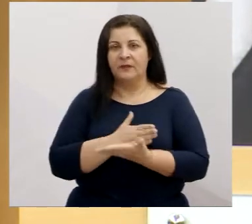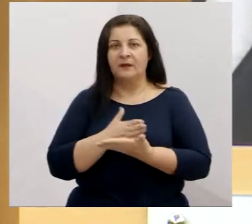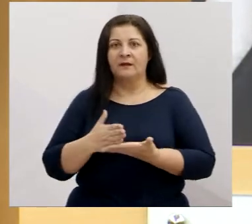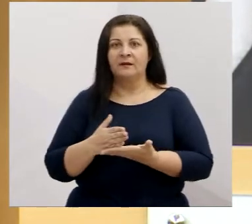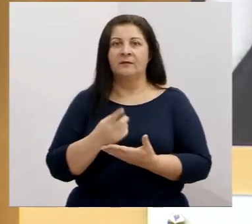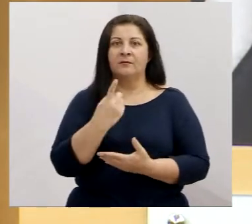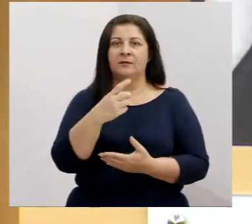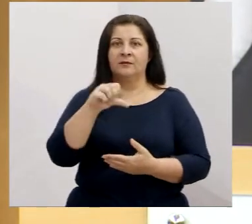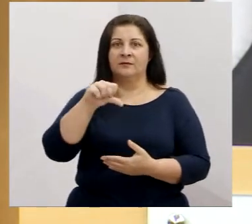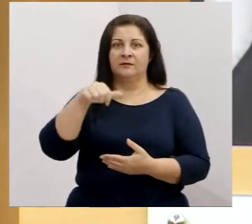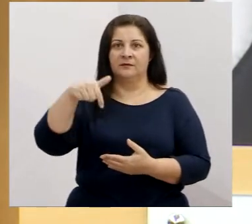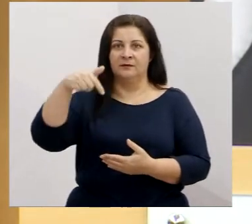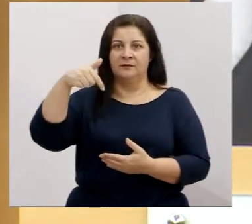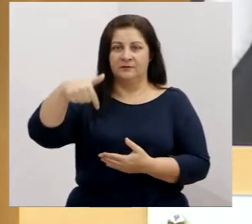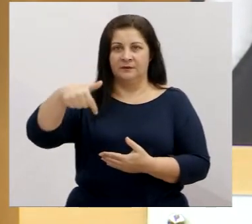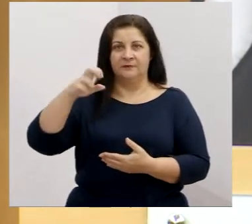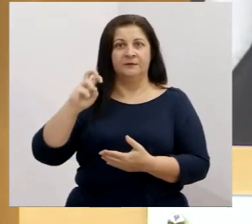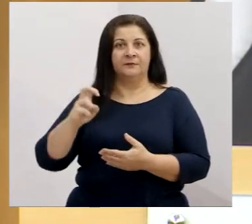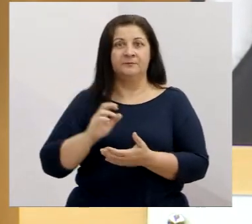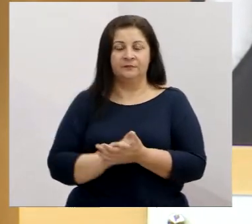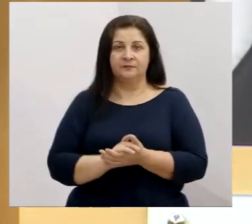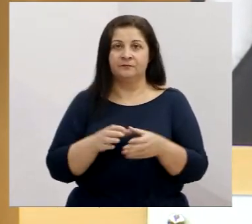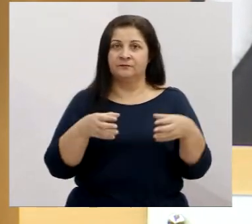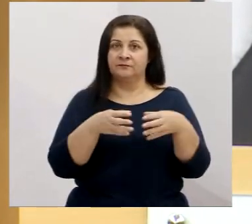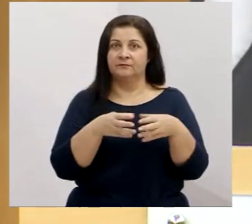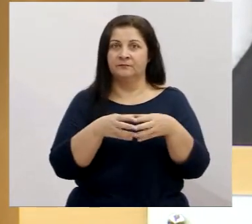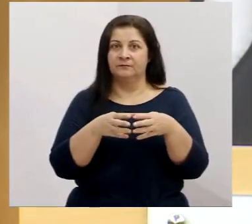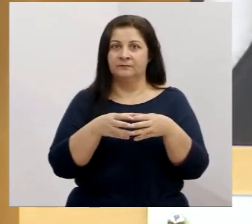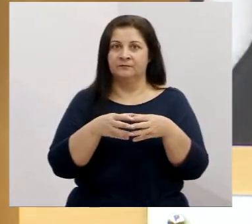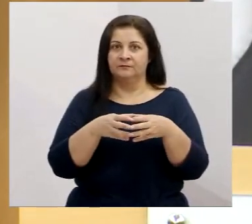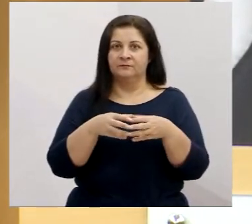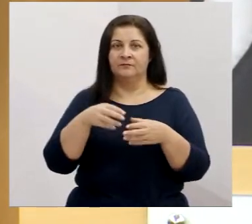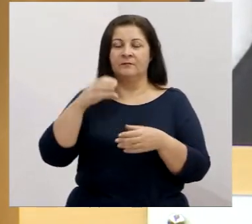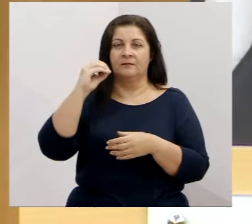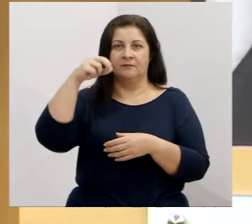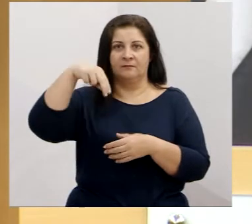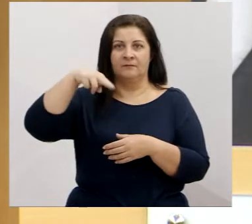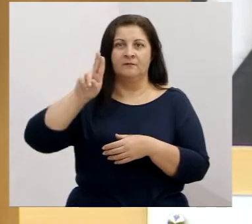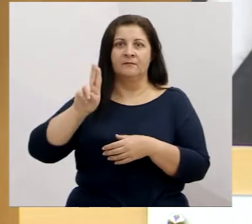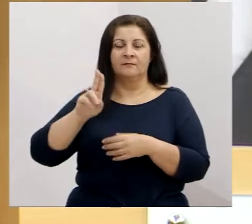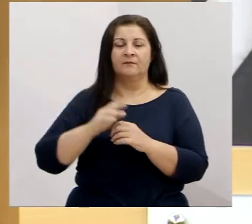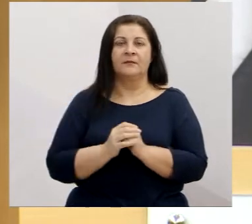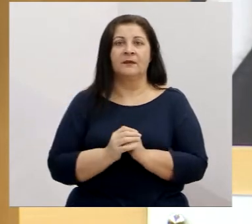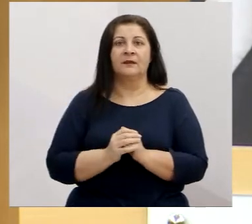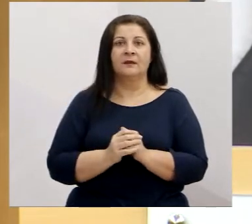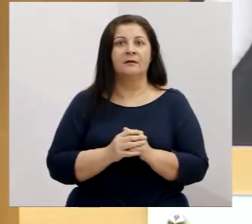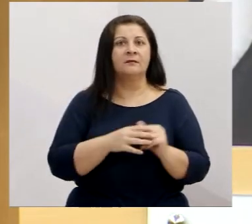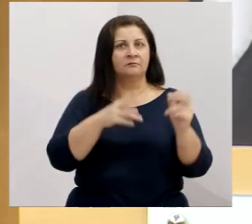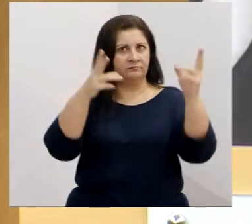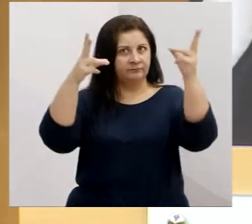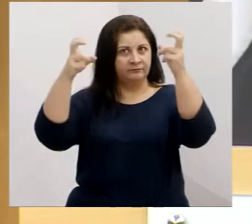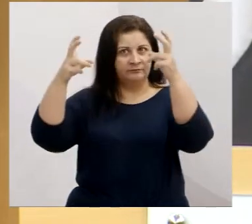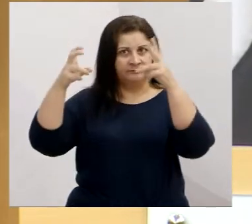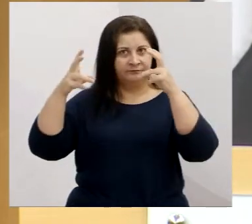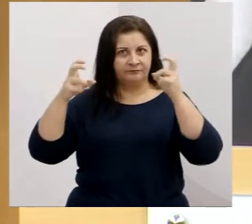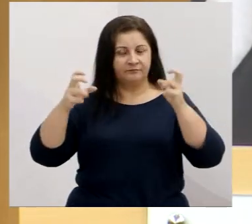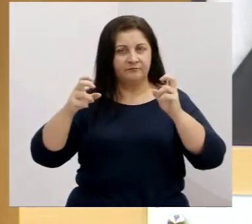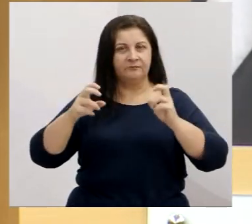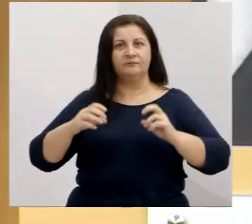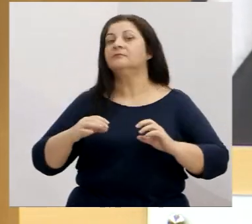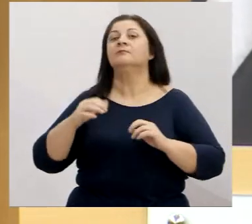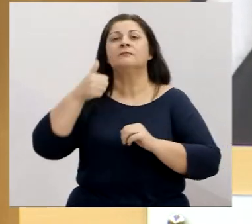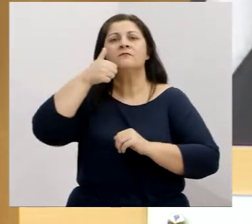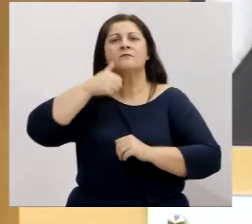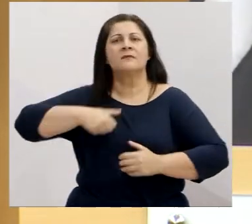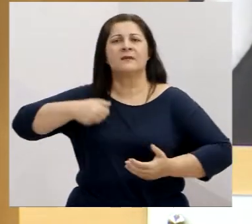em 1975 pela Organização das Nações Unidas como reconhecimento as